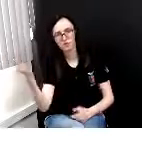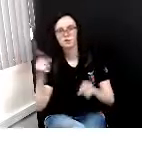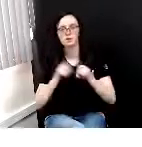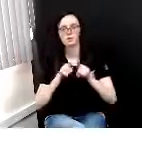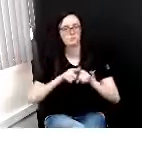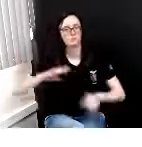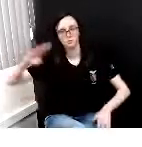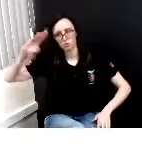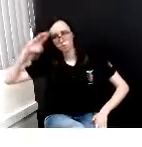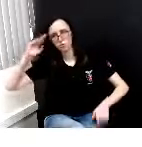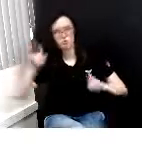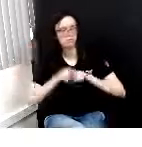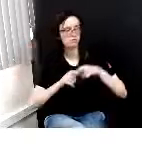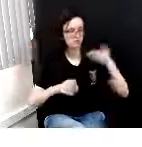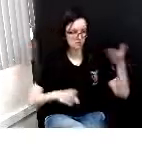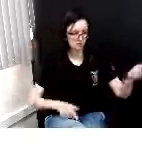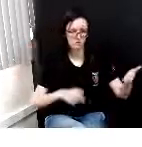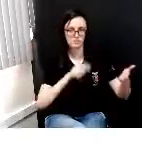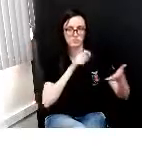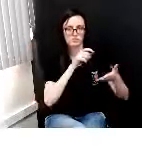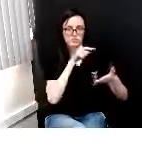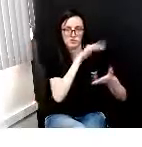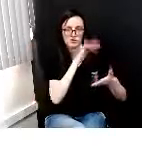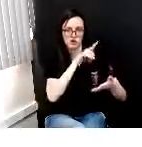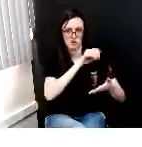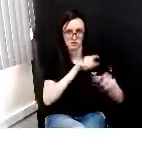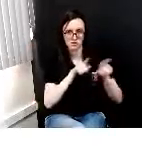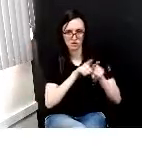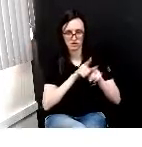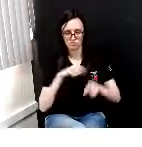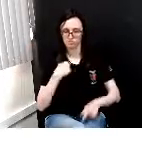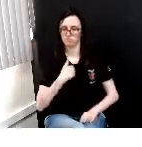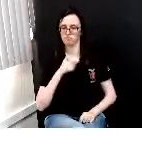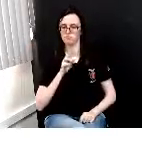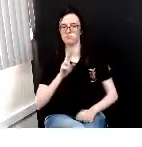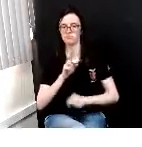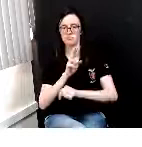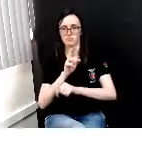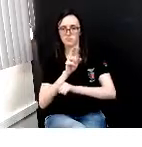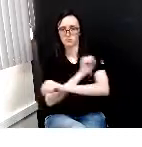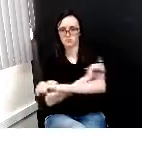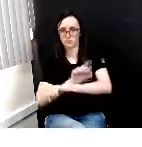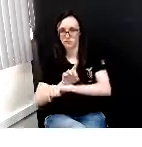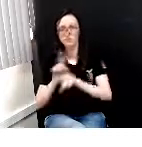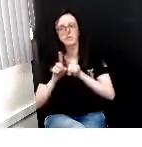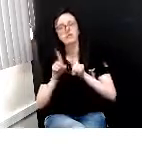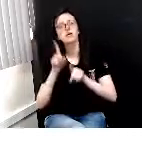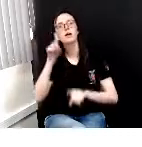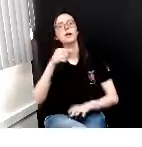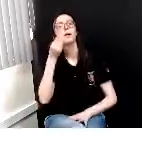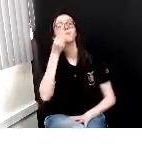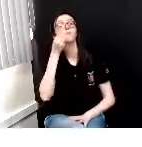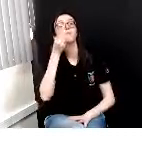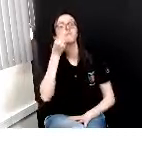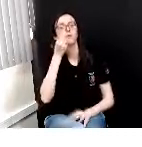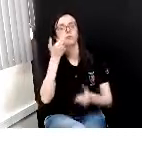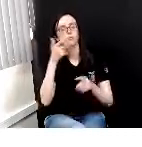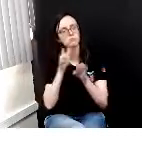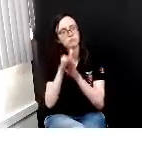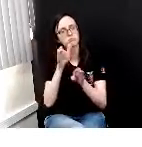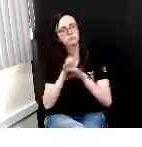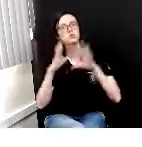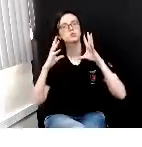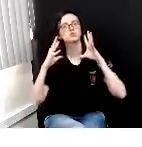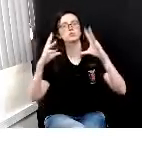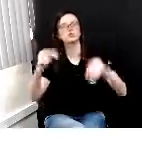Coronel, ao Tiago, em nome da Secretaria de Educação, pela oportunidade de nós estarmos trazendo orientação a todos